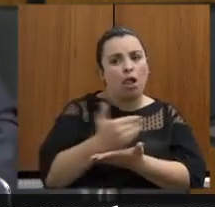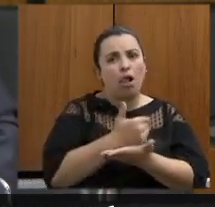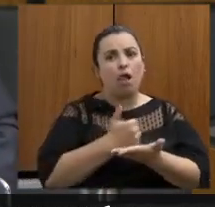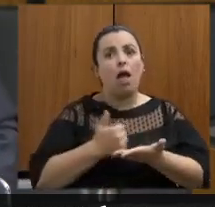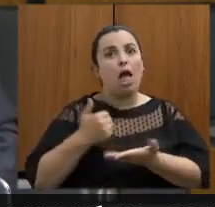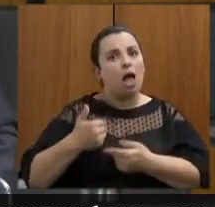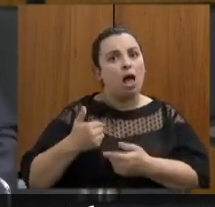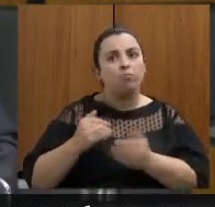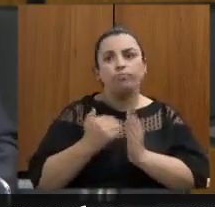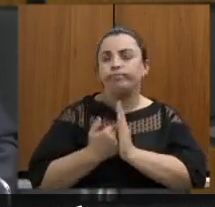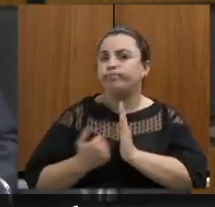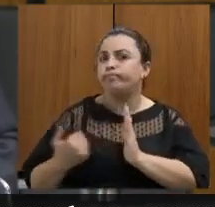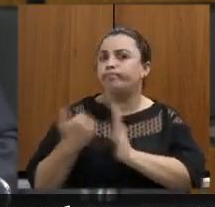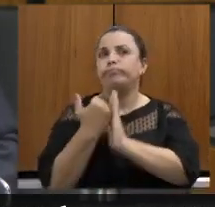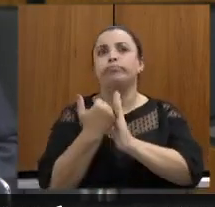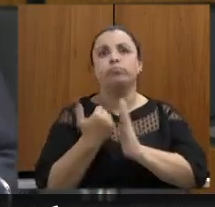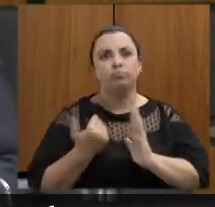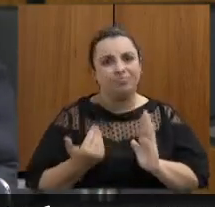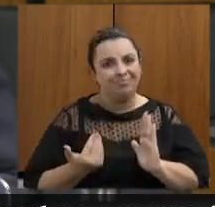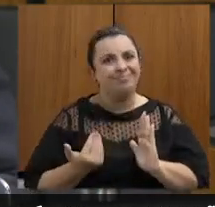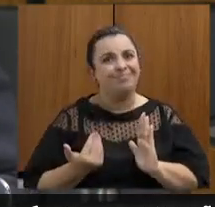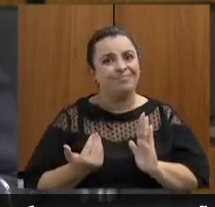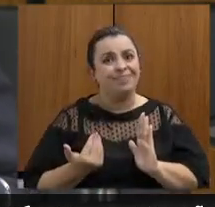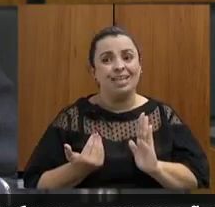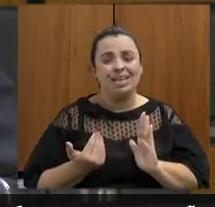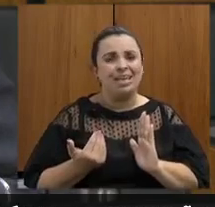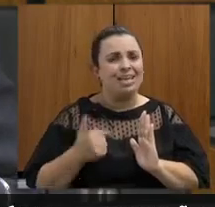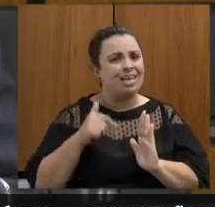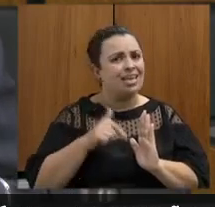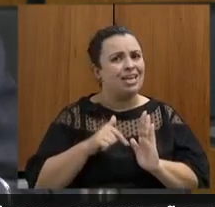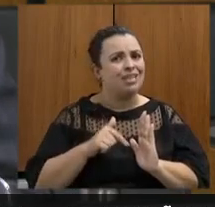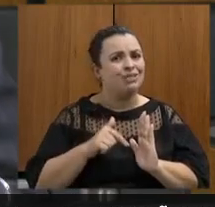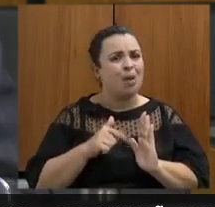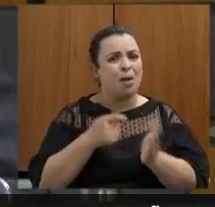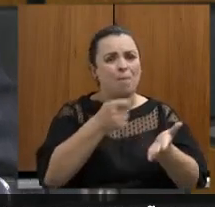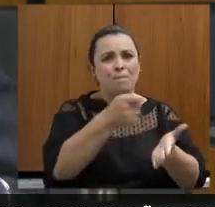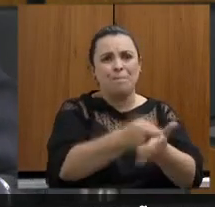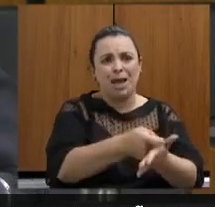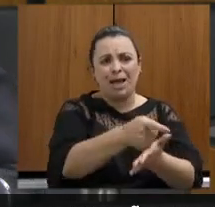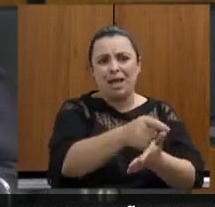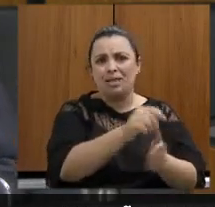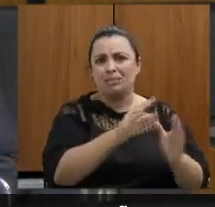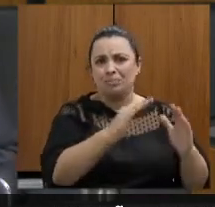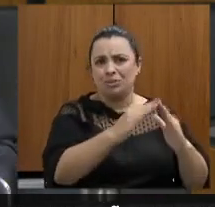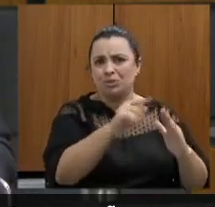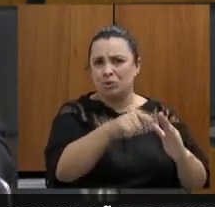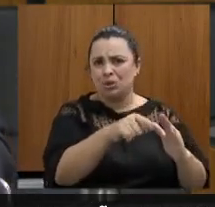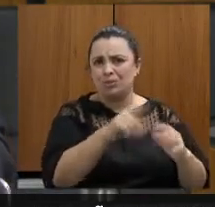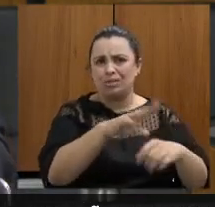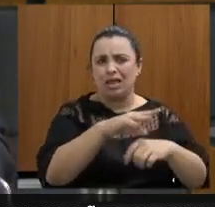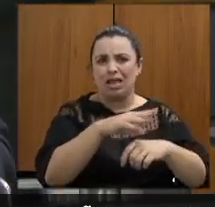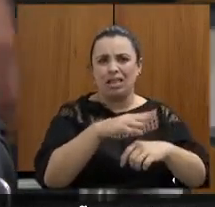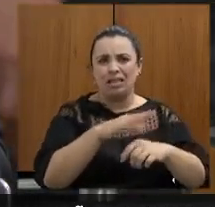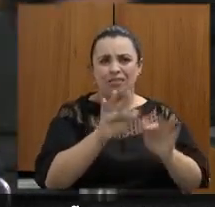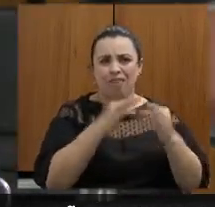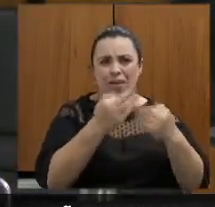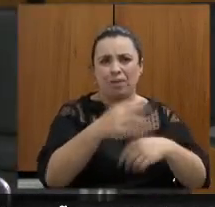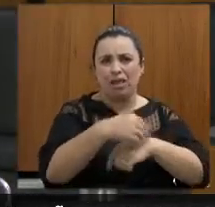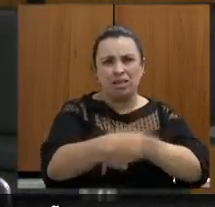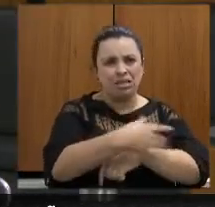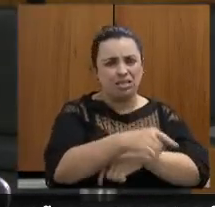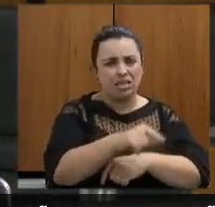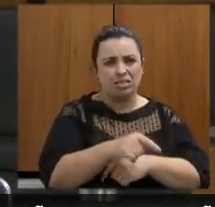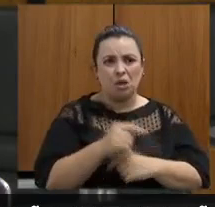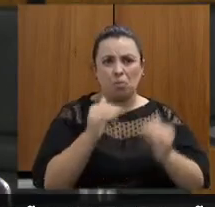que o estado colocou como como prioridades não foi considerado uma indenização justa para essas pessoas tão eu quero aqui deixar registrado que eu permaneço